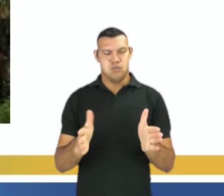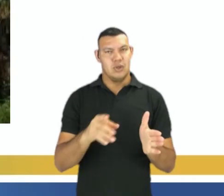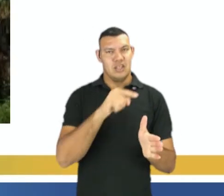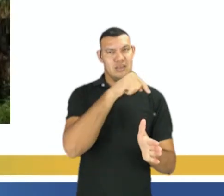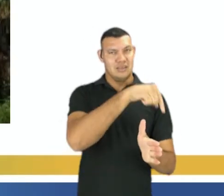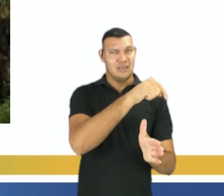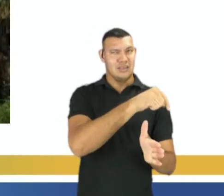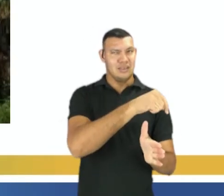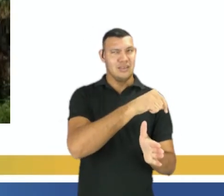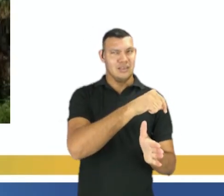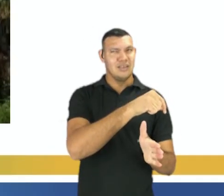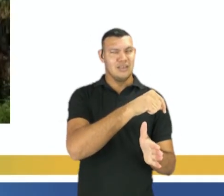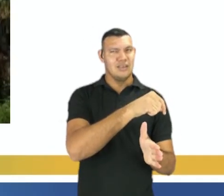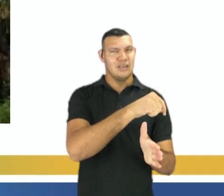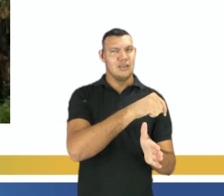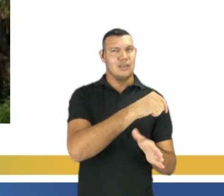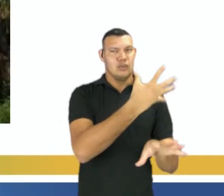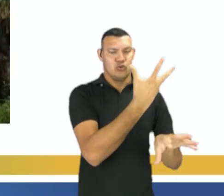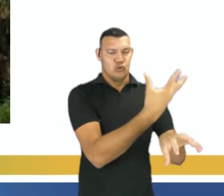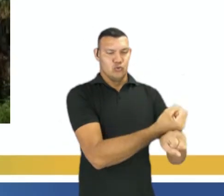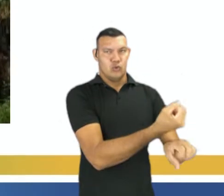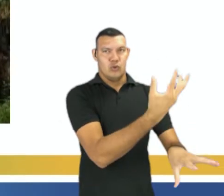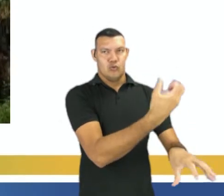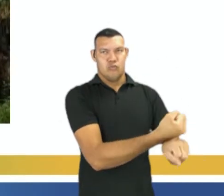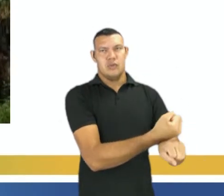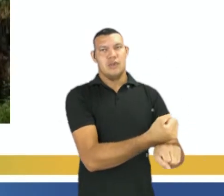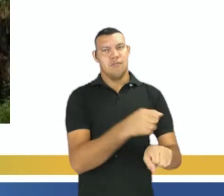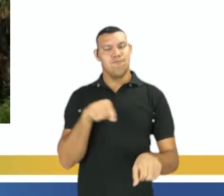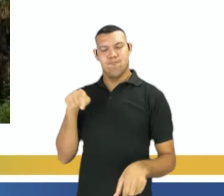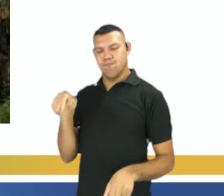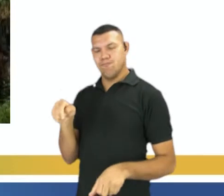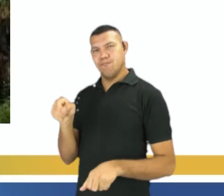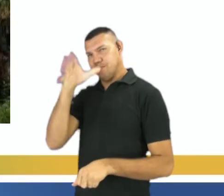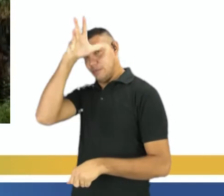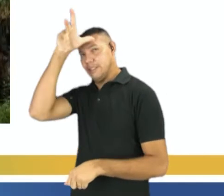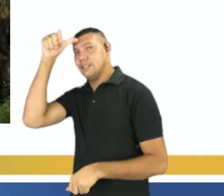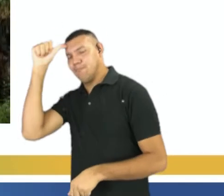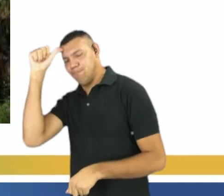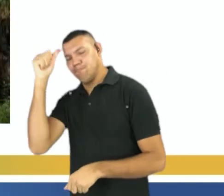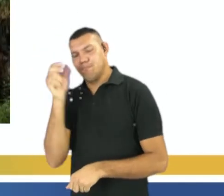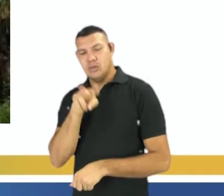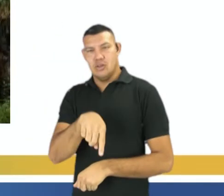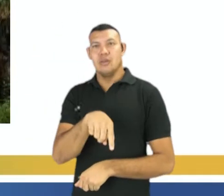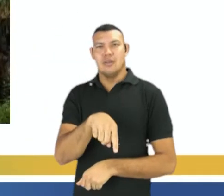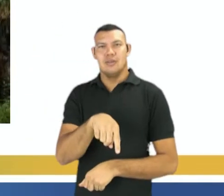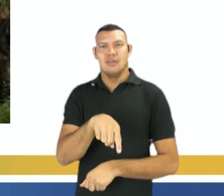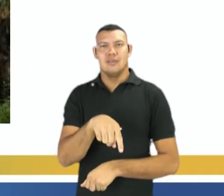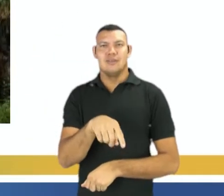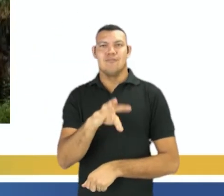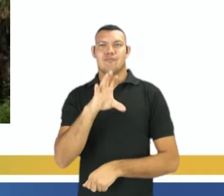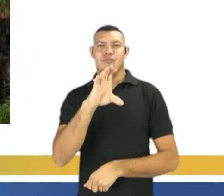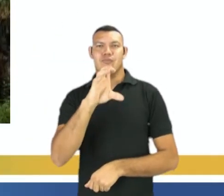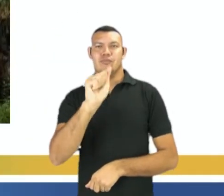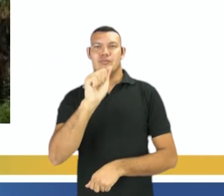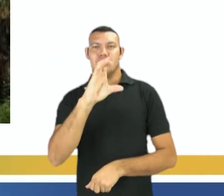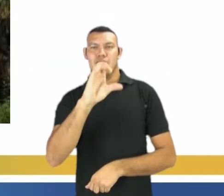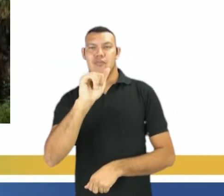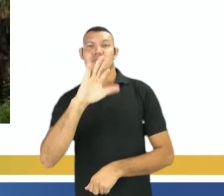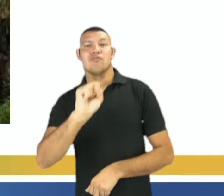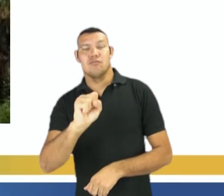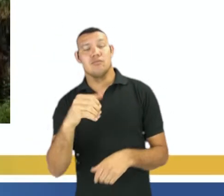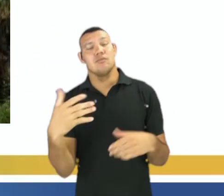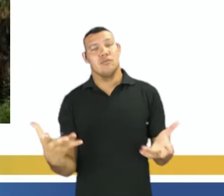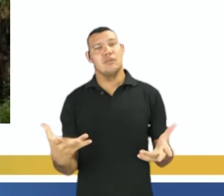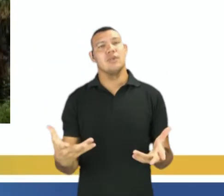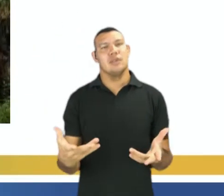a imagem, vocês podem observar nessa imagem, né? A Mata dos Cocais, o clima predominante é o semi-úmido, né? Então é o semi-úmido,